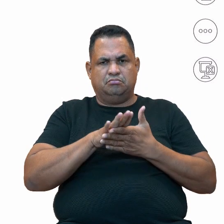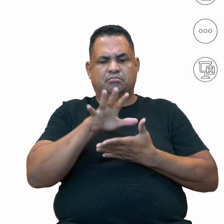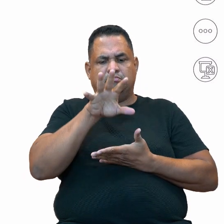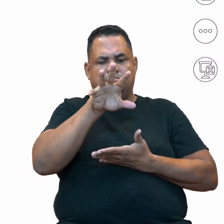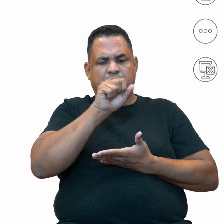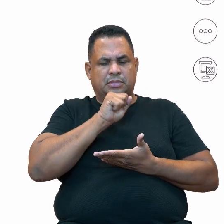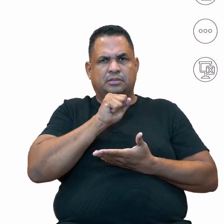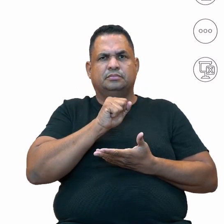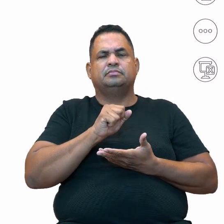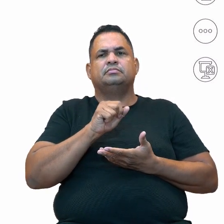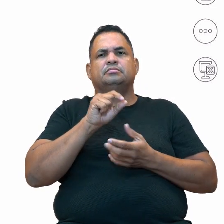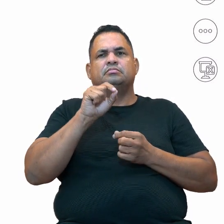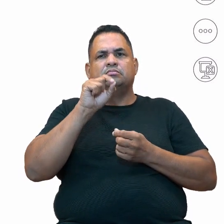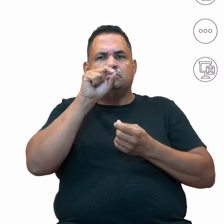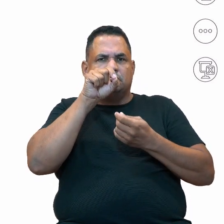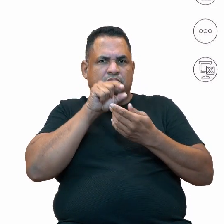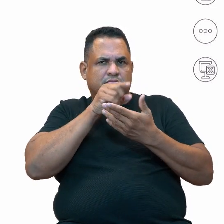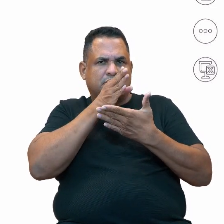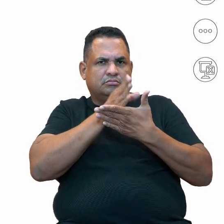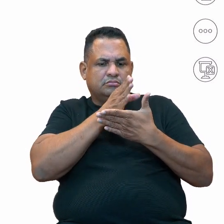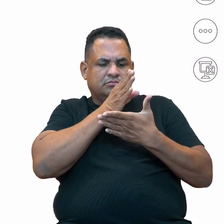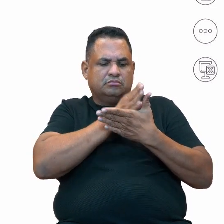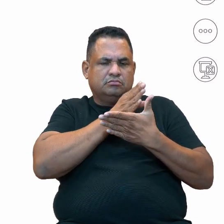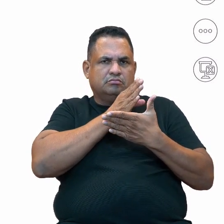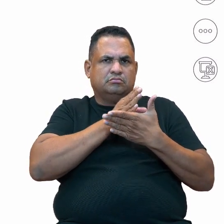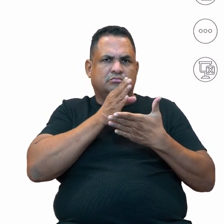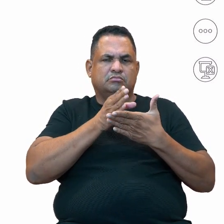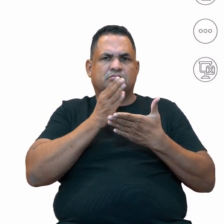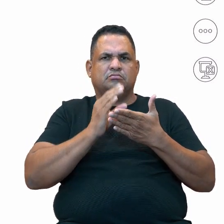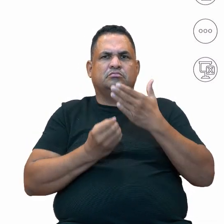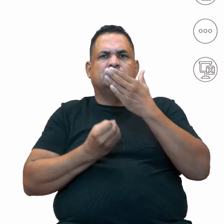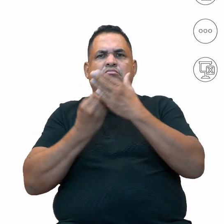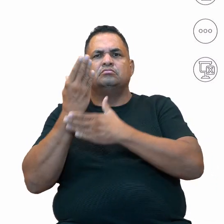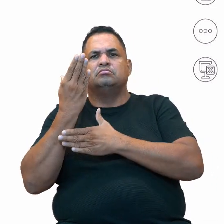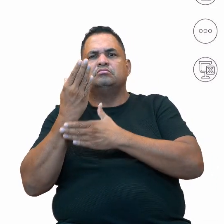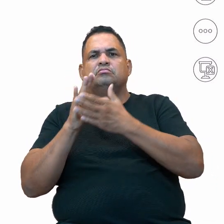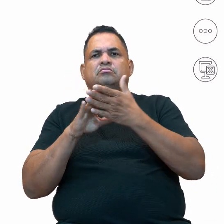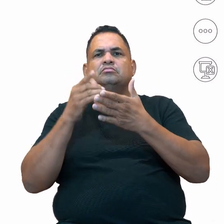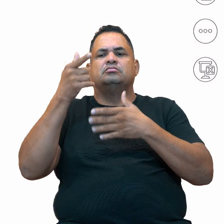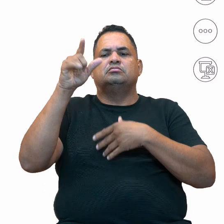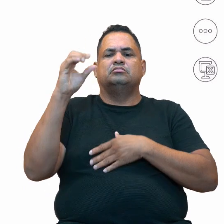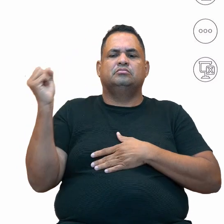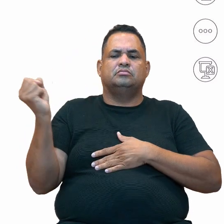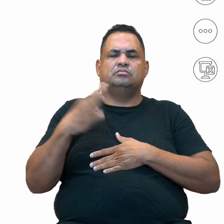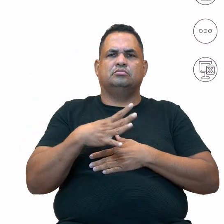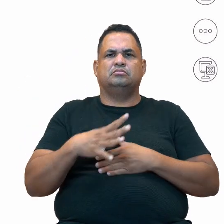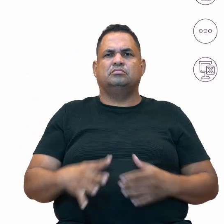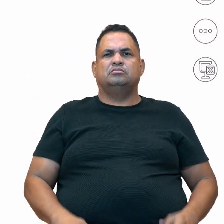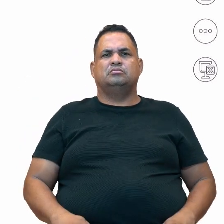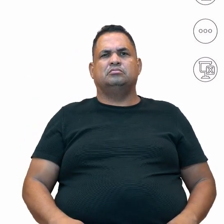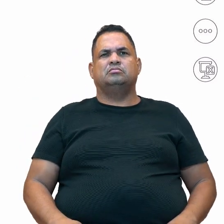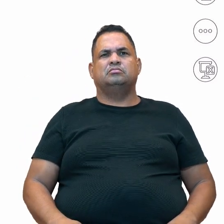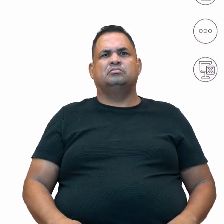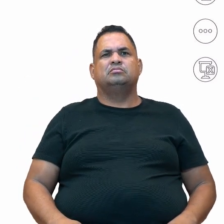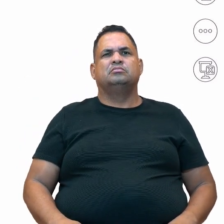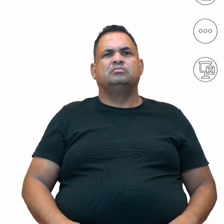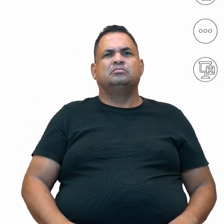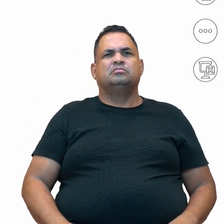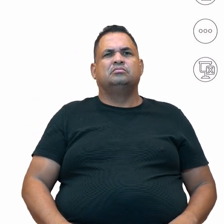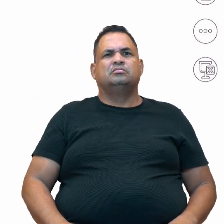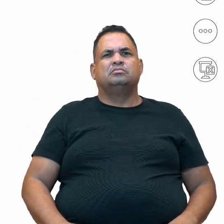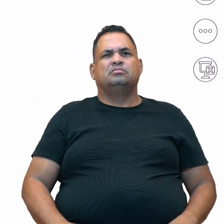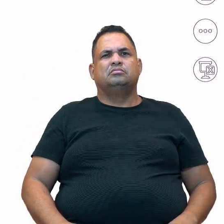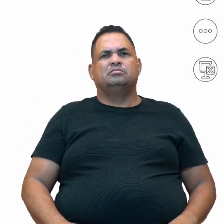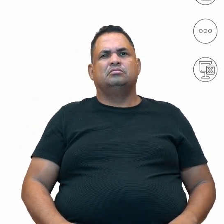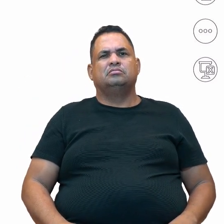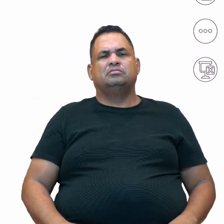tem aqui, ó, né? Esse corte aqui, aí gerou uma planarinha. Se eu cortasse ela desse jeito, se eu